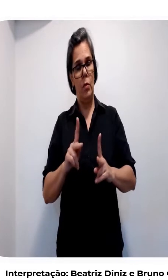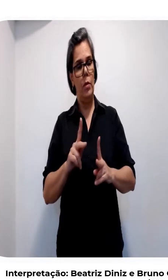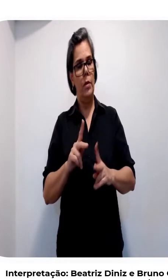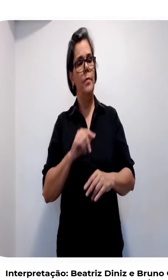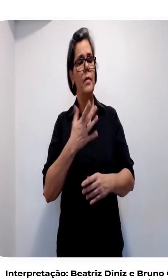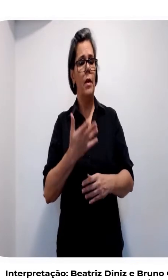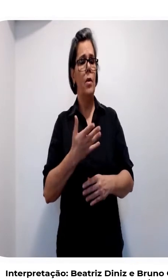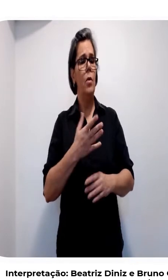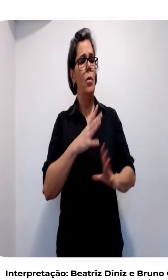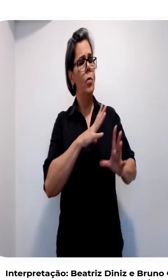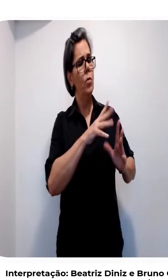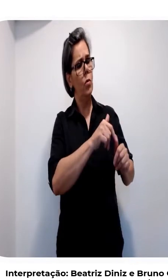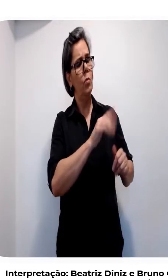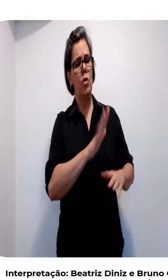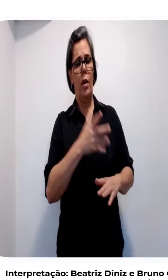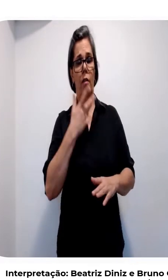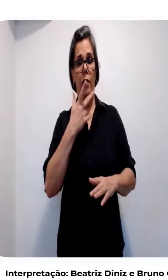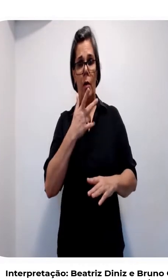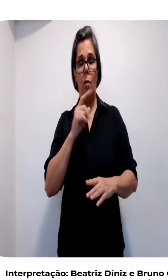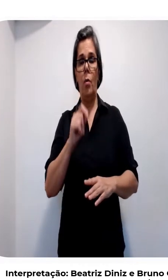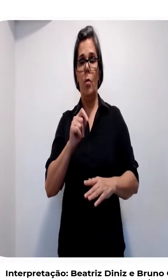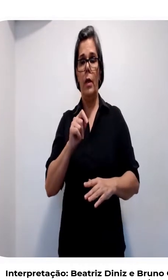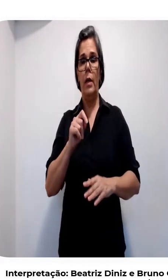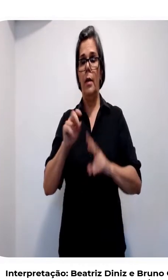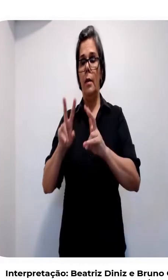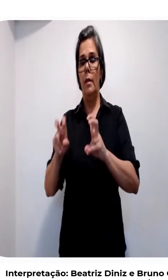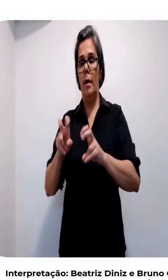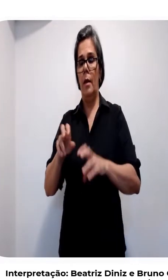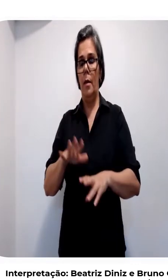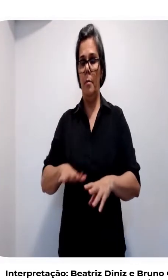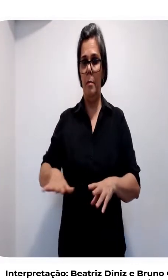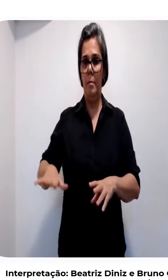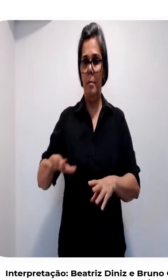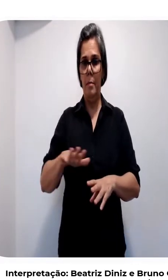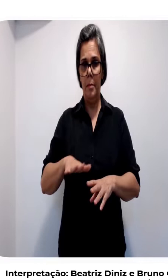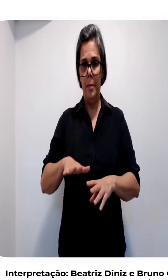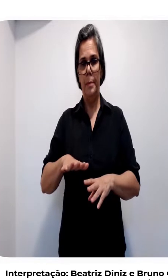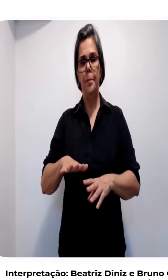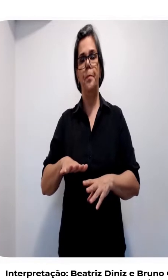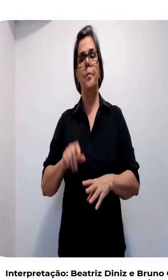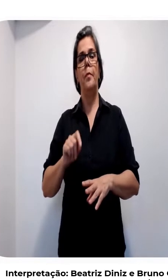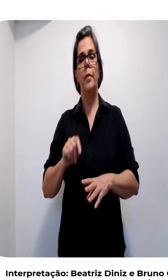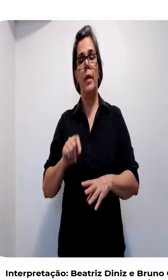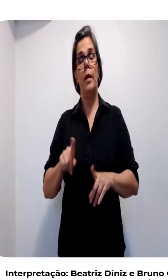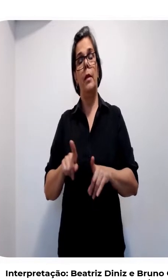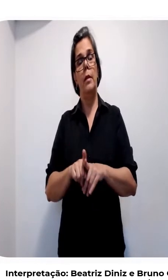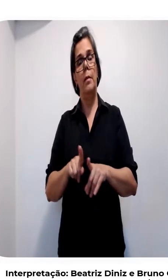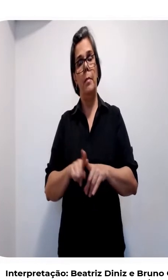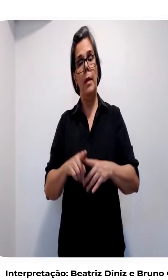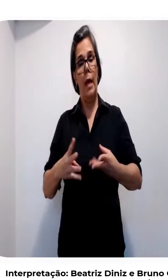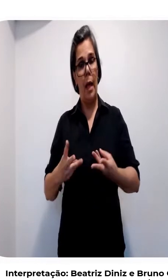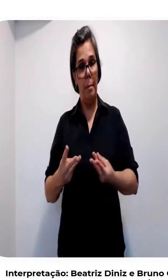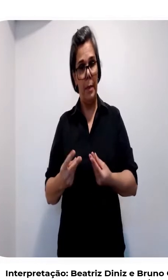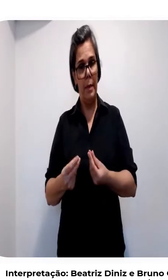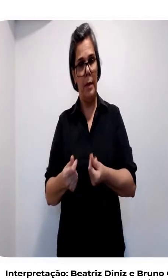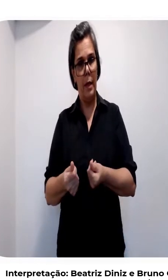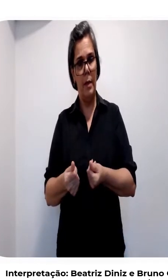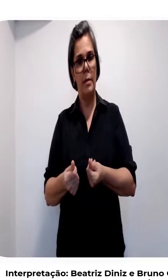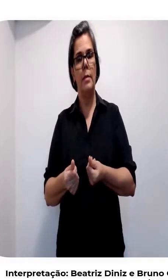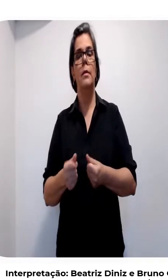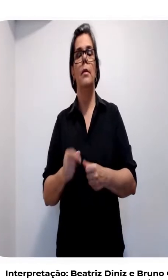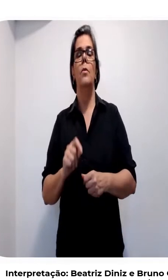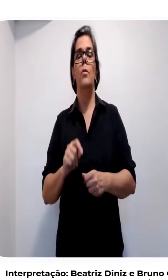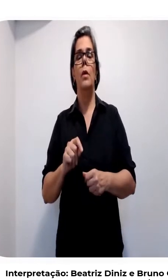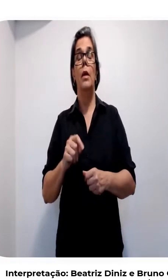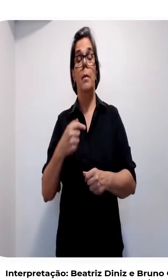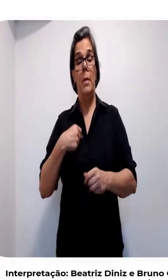eixos da alfabetização e as habilidades priorizadas, no meu planejamento eu tento variar essas habilidades,